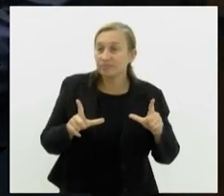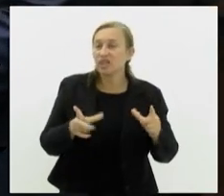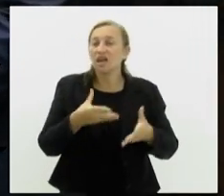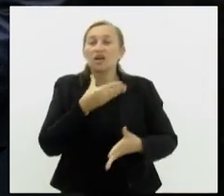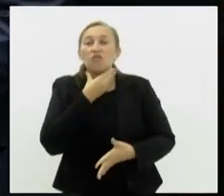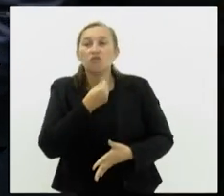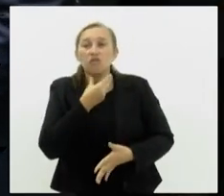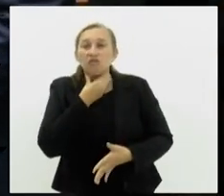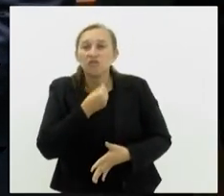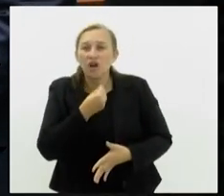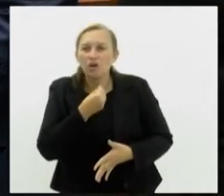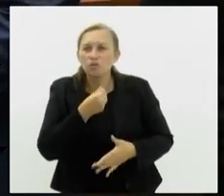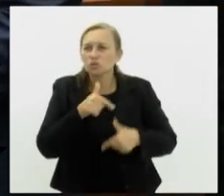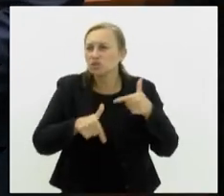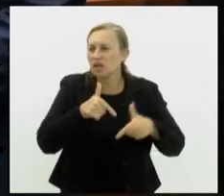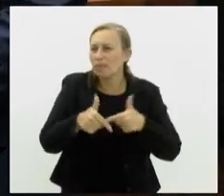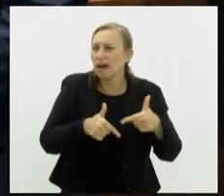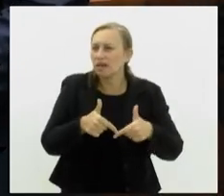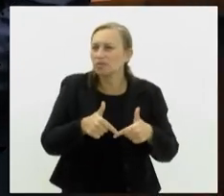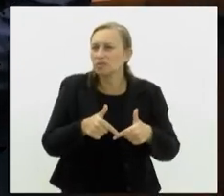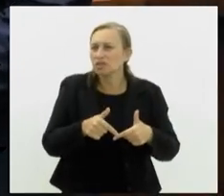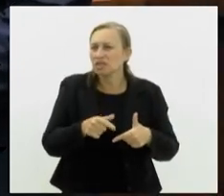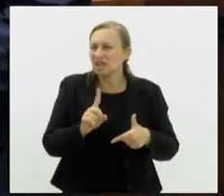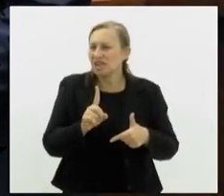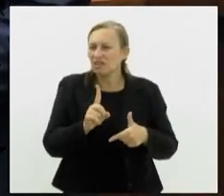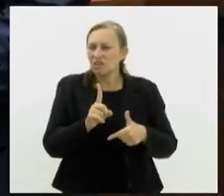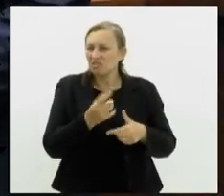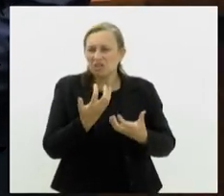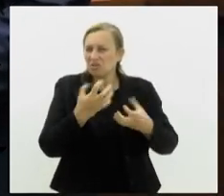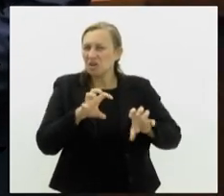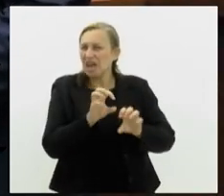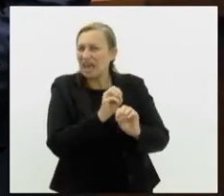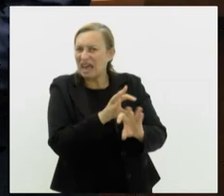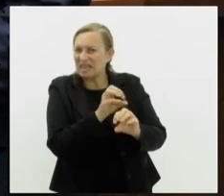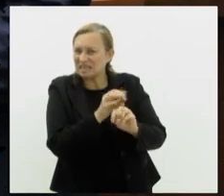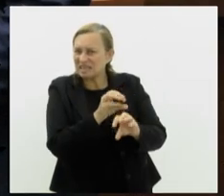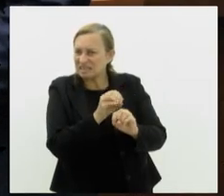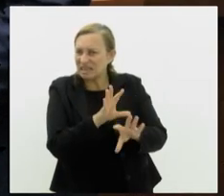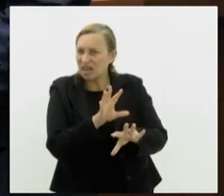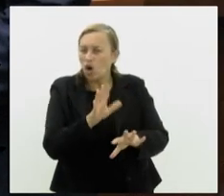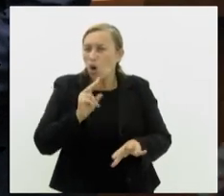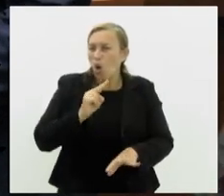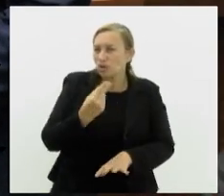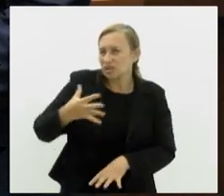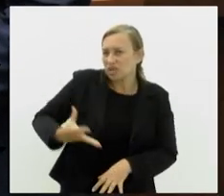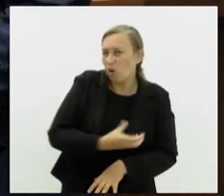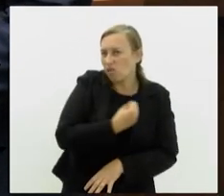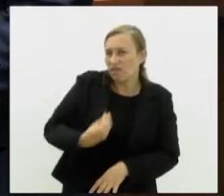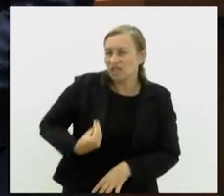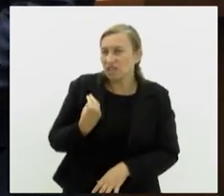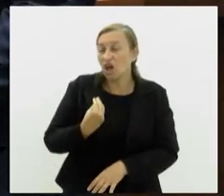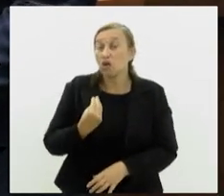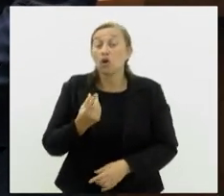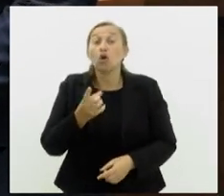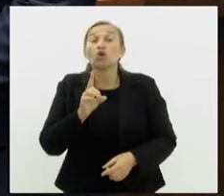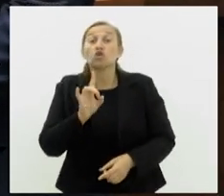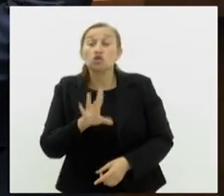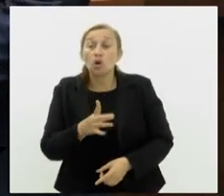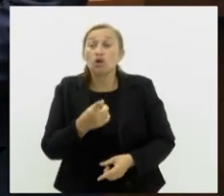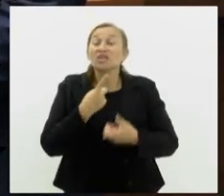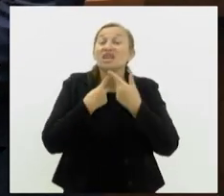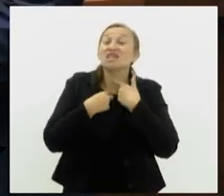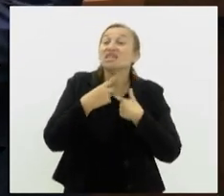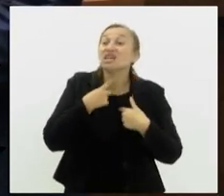falsa operação, que não tem o intuito de educar, não tem o intuito de salvar vidas. O único intuito dessas